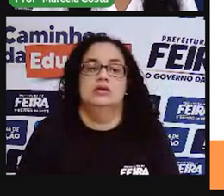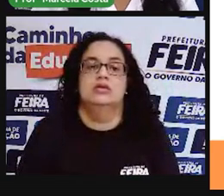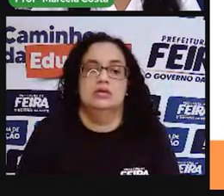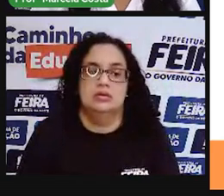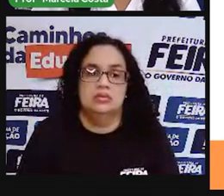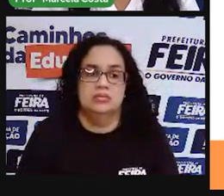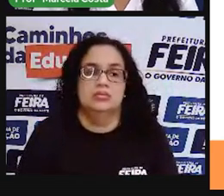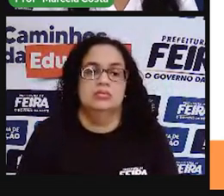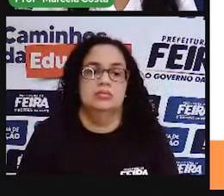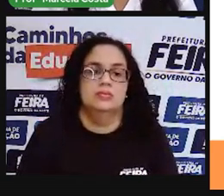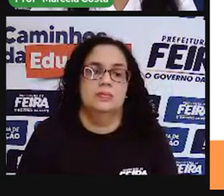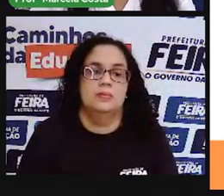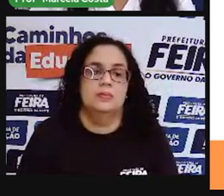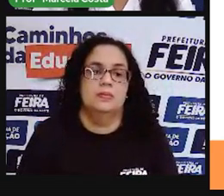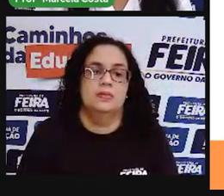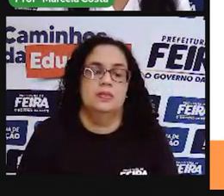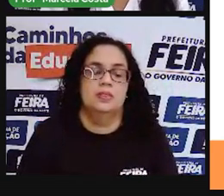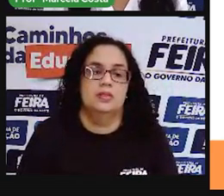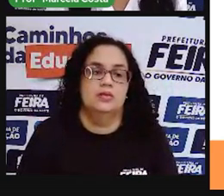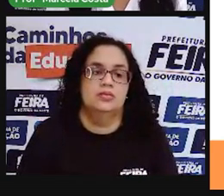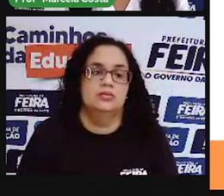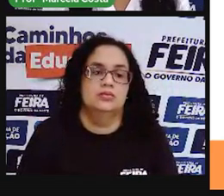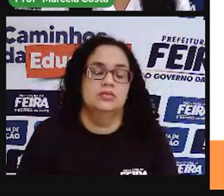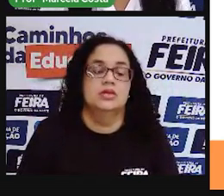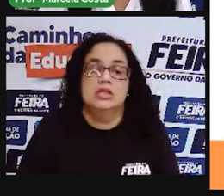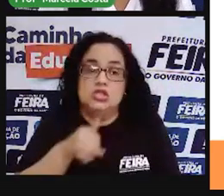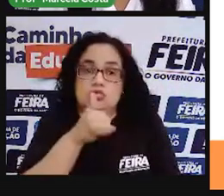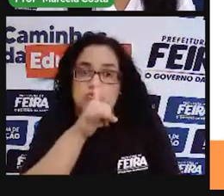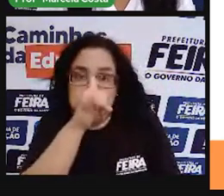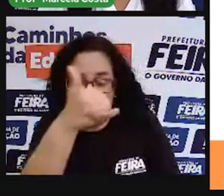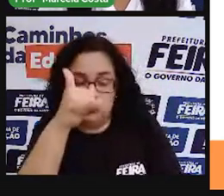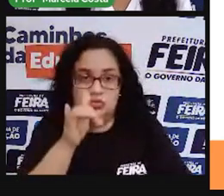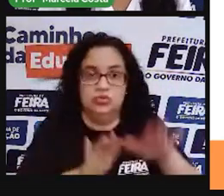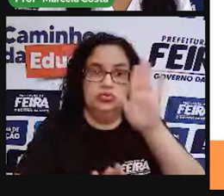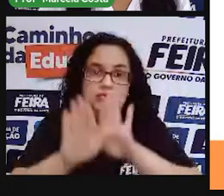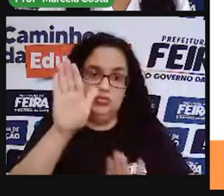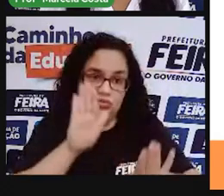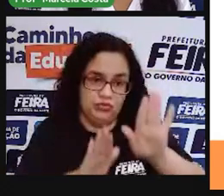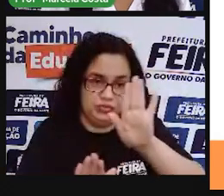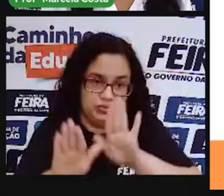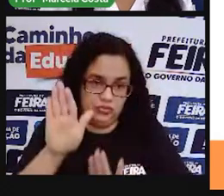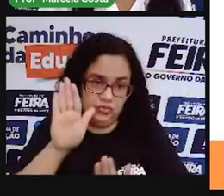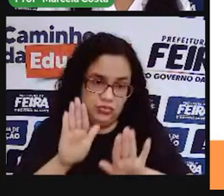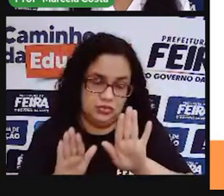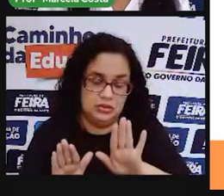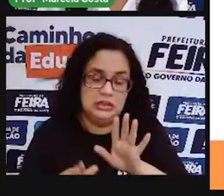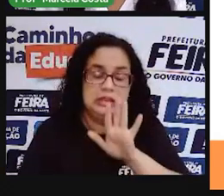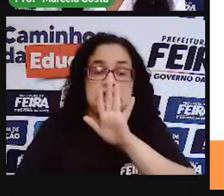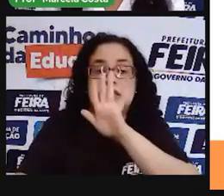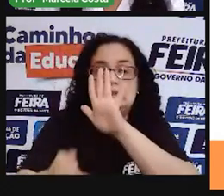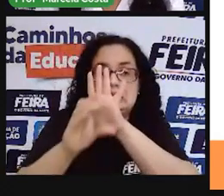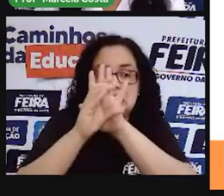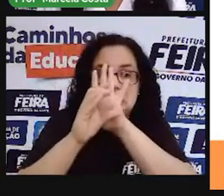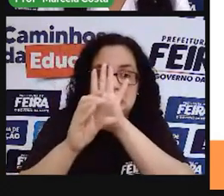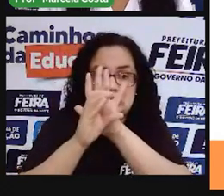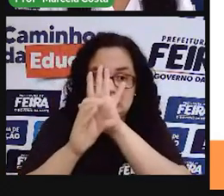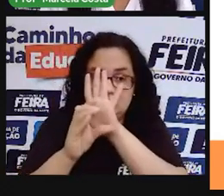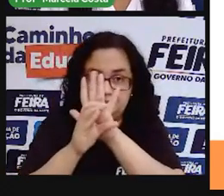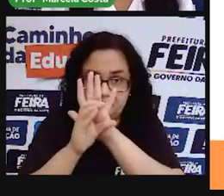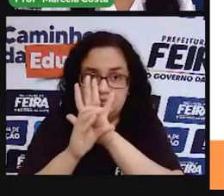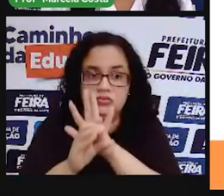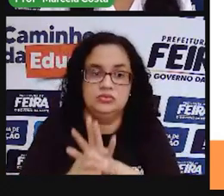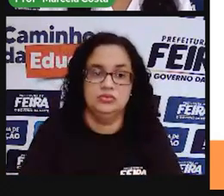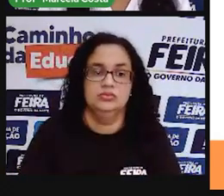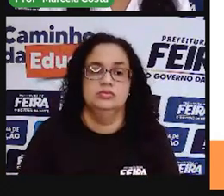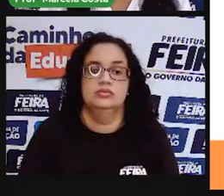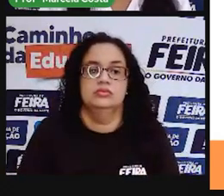está alertando sobre o risco de choque. Então, esses símbolos como o de perigo,